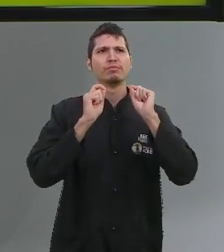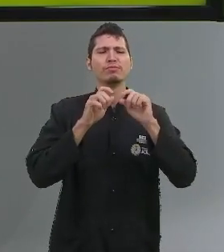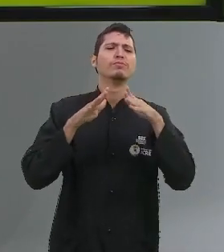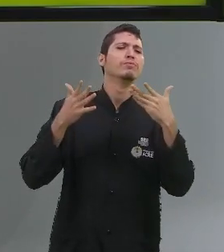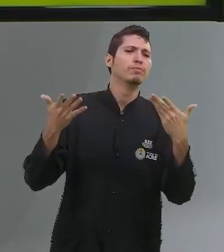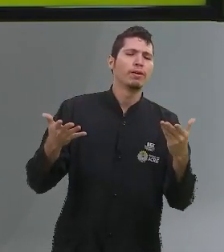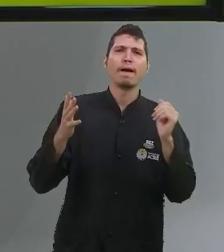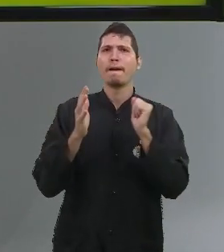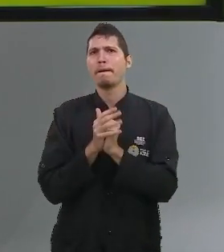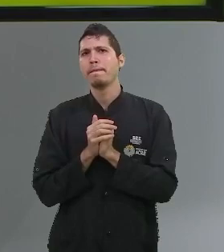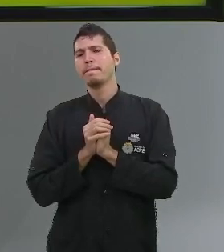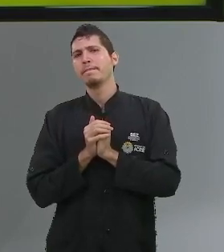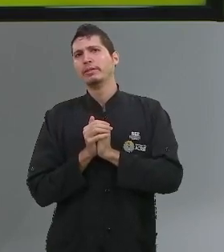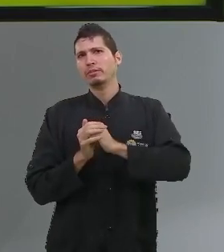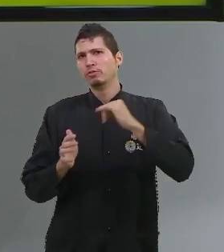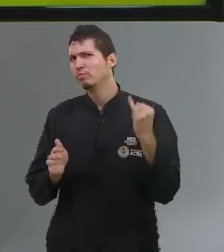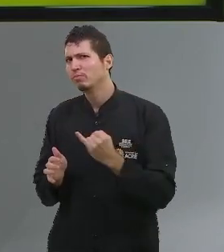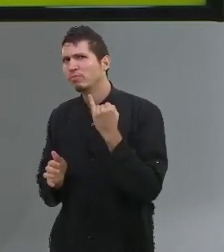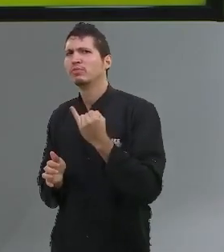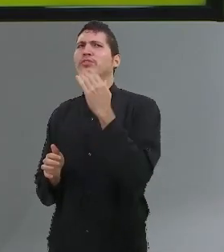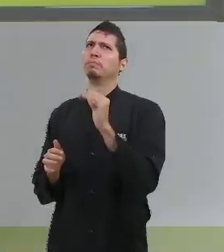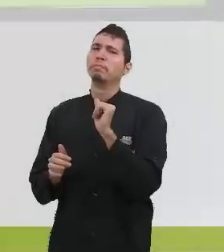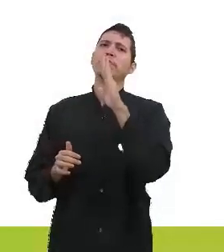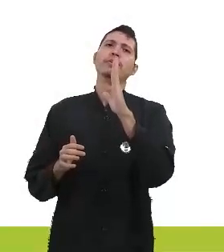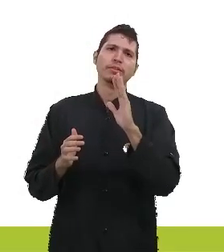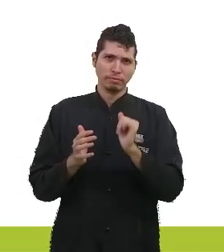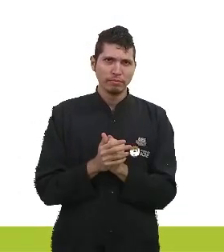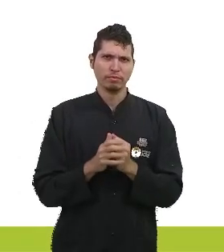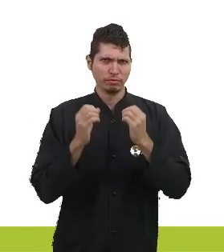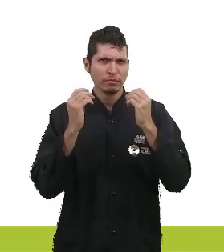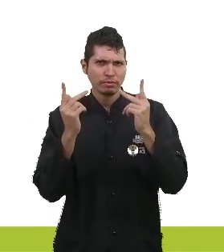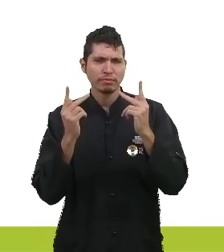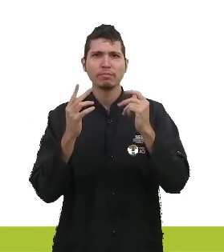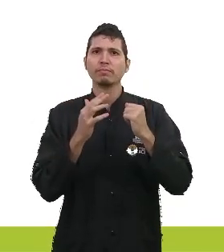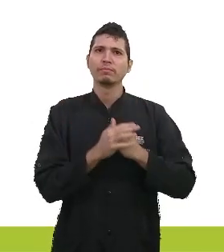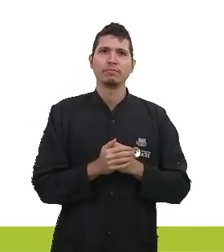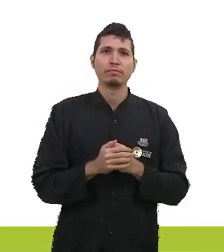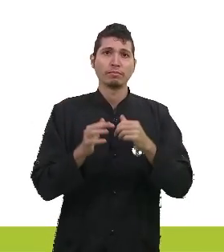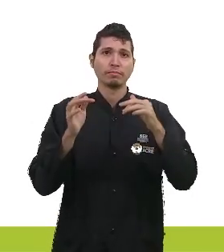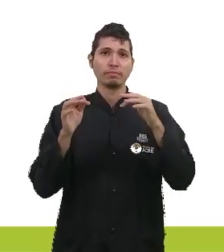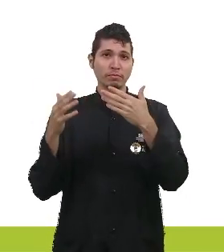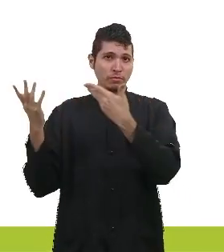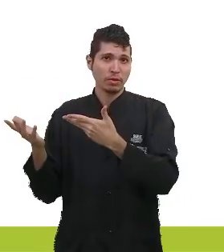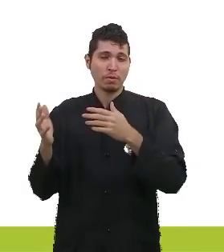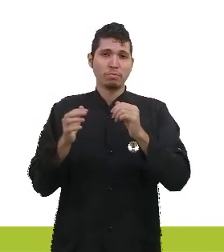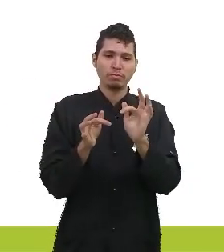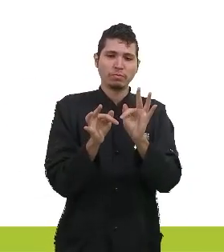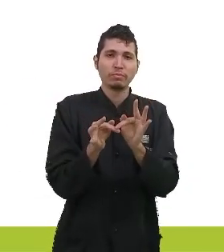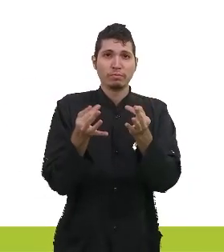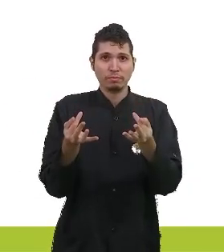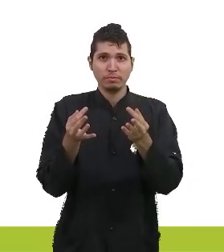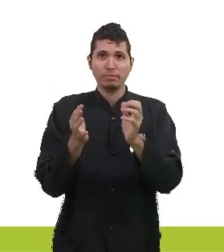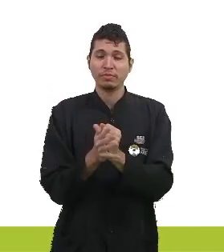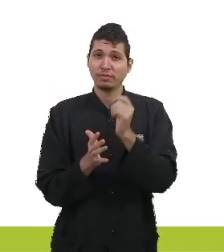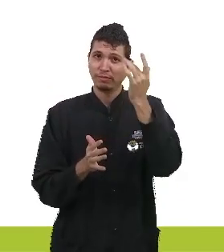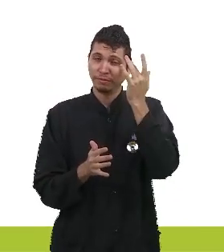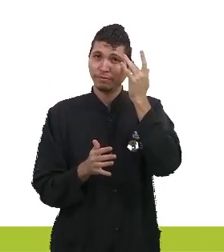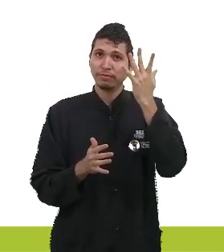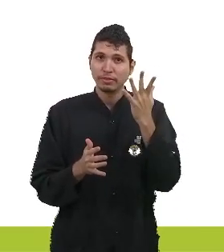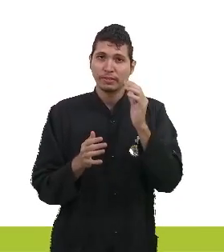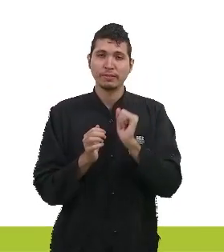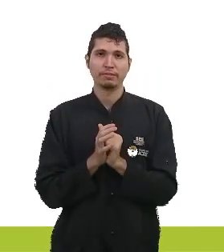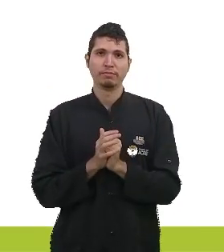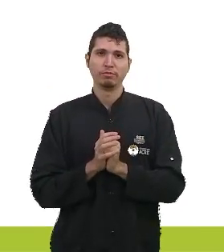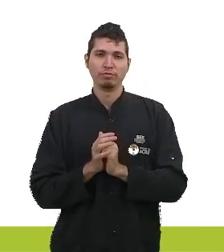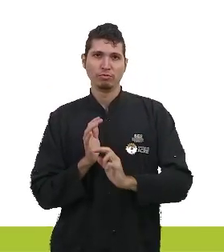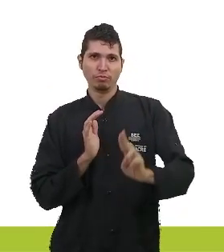vai organizando isso, tudo bem? Aí tem a simplicidade, né, que é uma ferramenta fácil de aplicação, bastando apenas